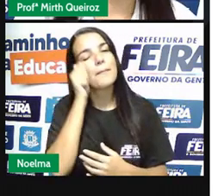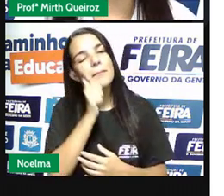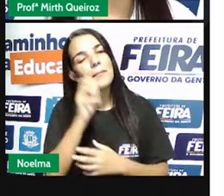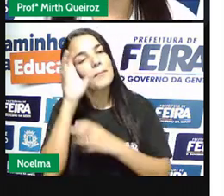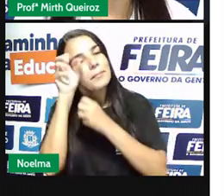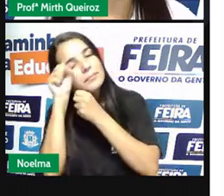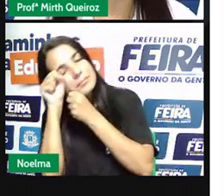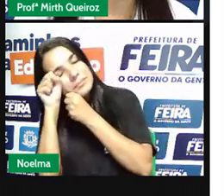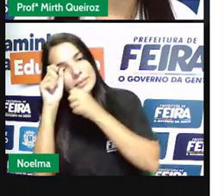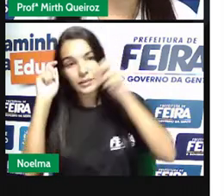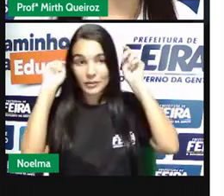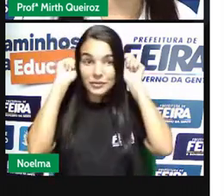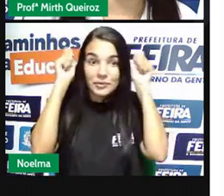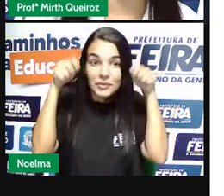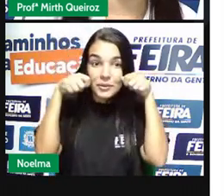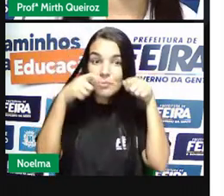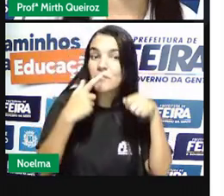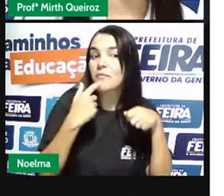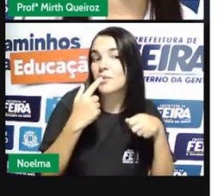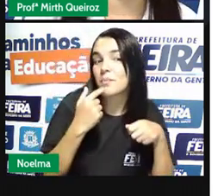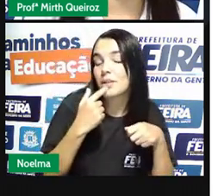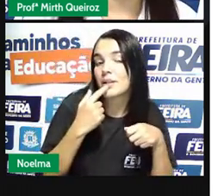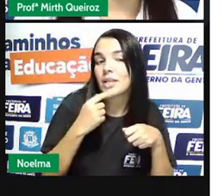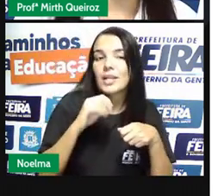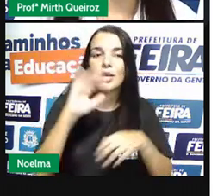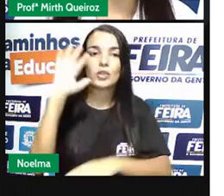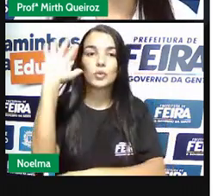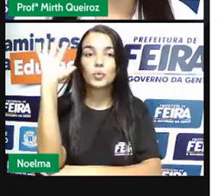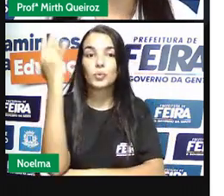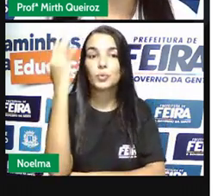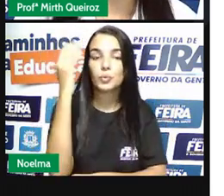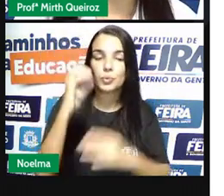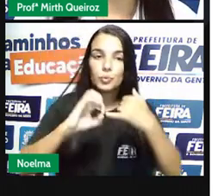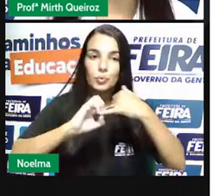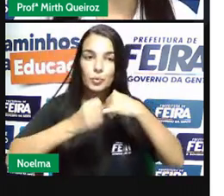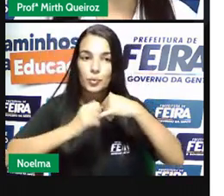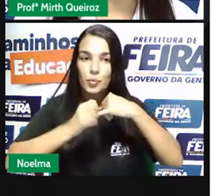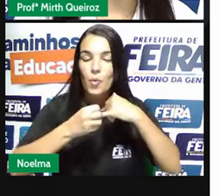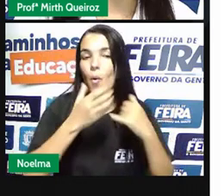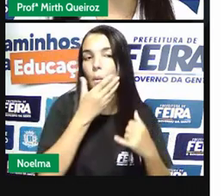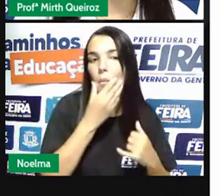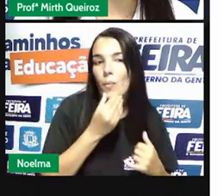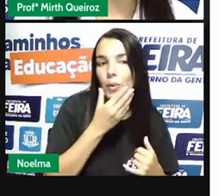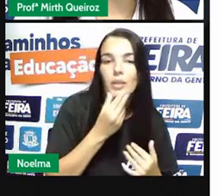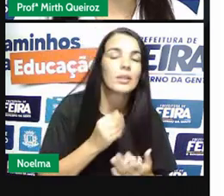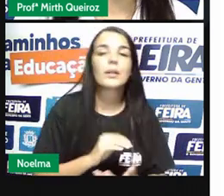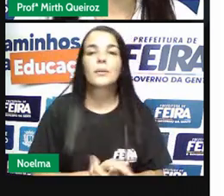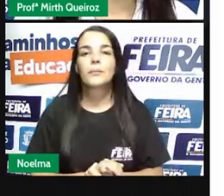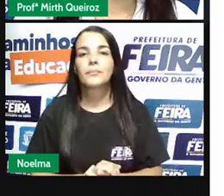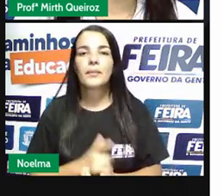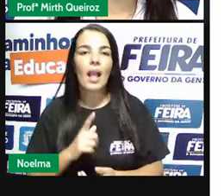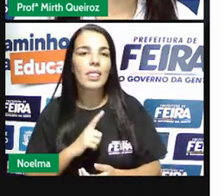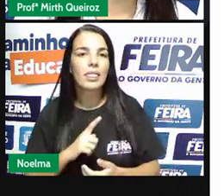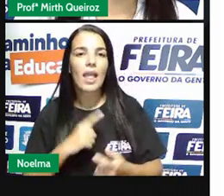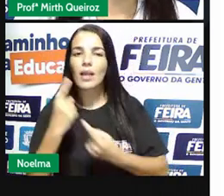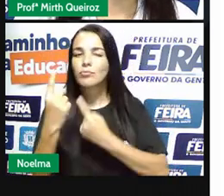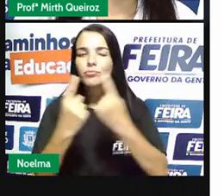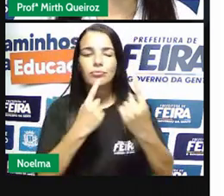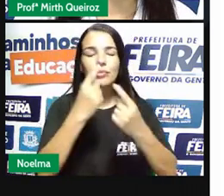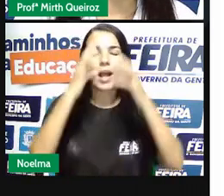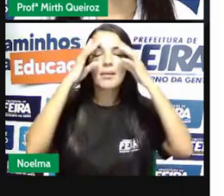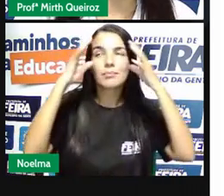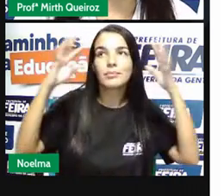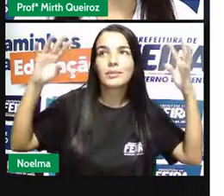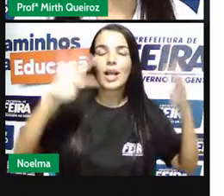Chapeuzinho Vermelho vão e o Pé de Feijão entre outras estão muito presente ainda aí no